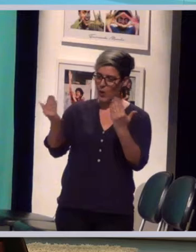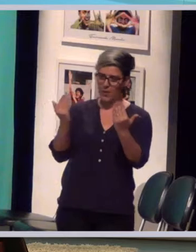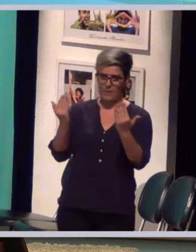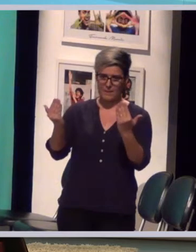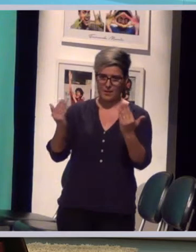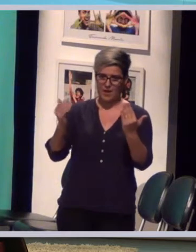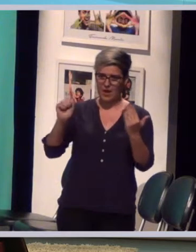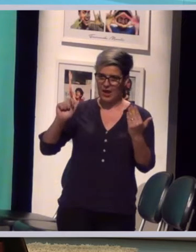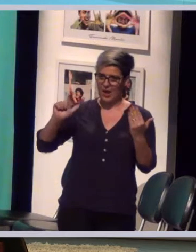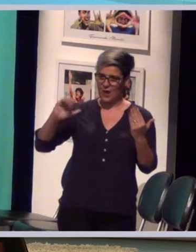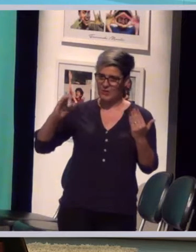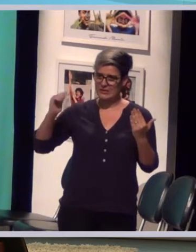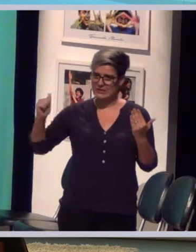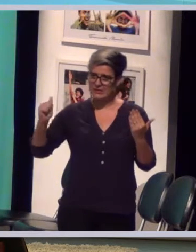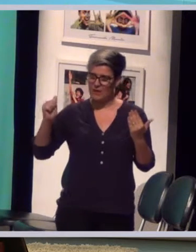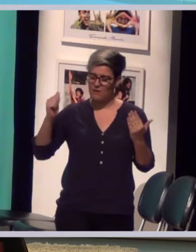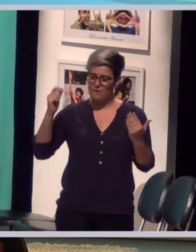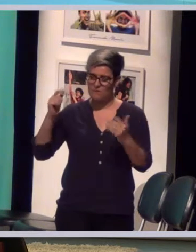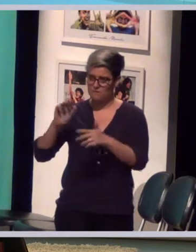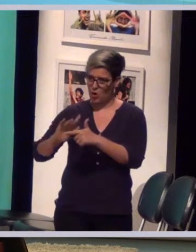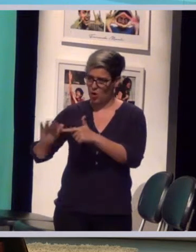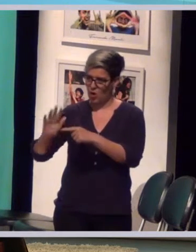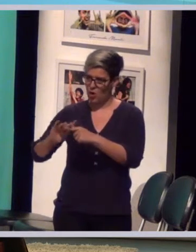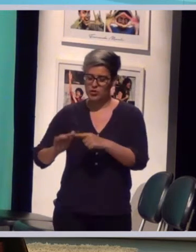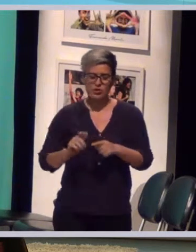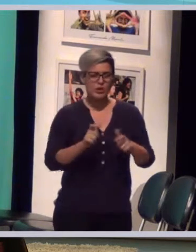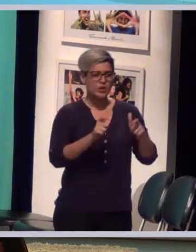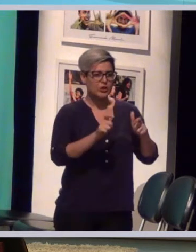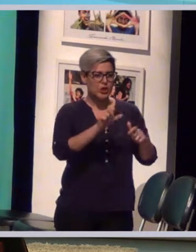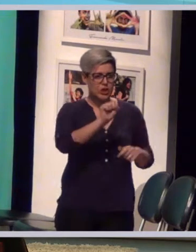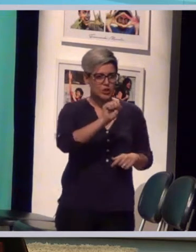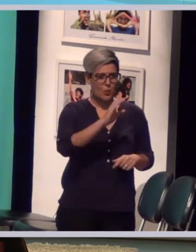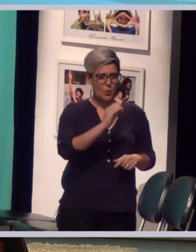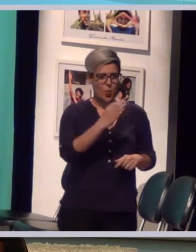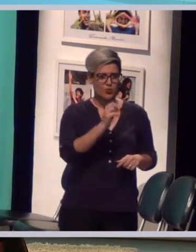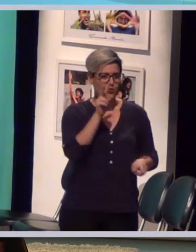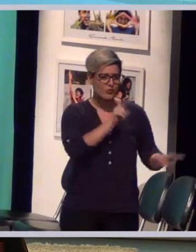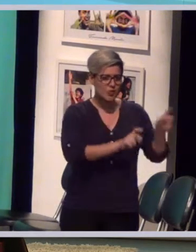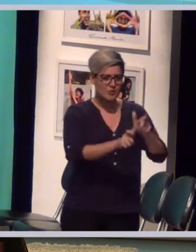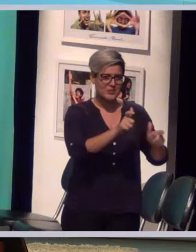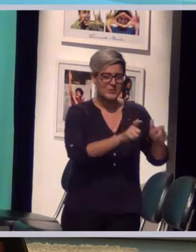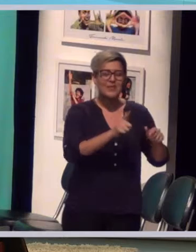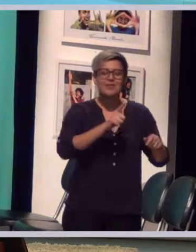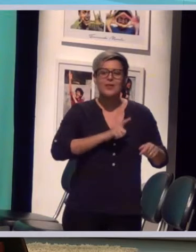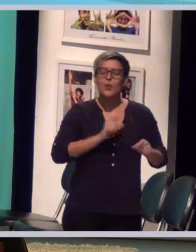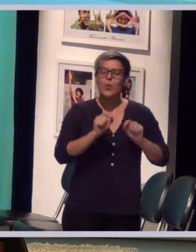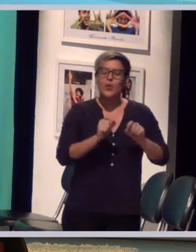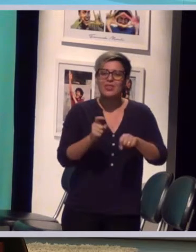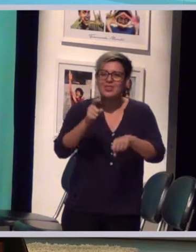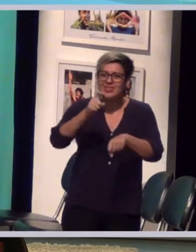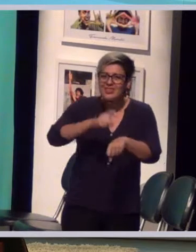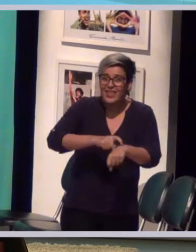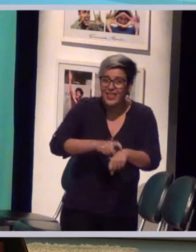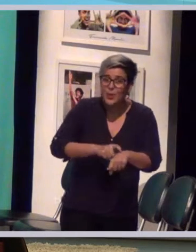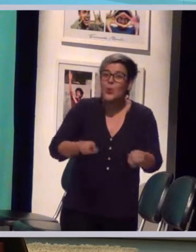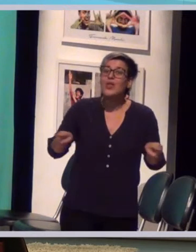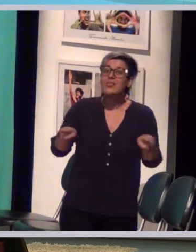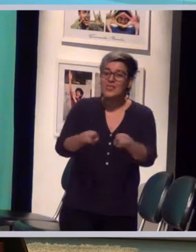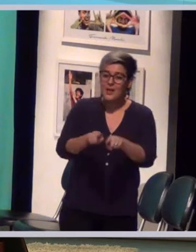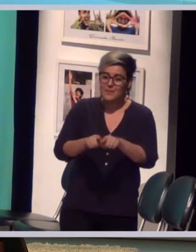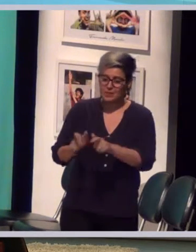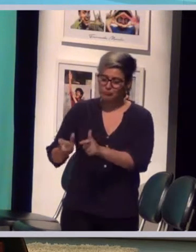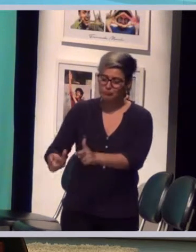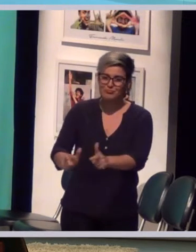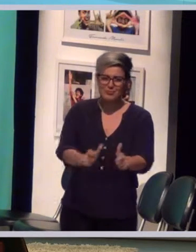alça fonológica e esboço visoespacial, eu falei um pouco da codificação temporal e codificação